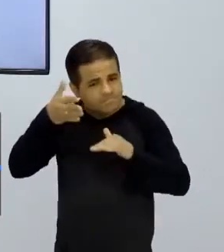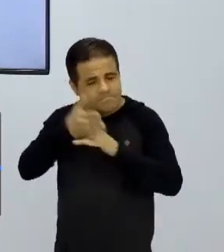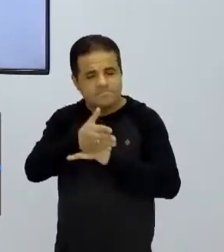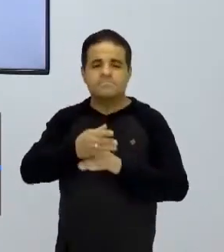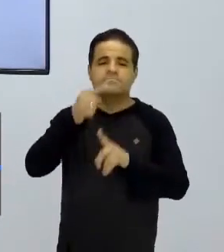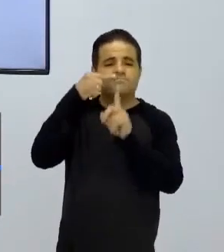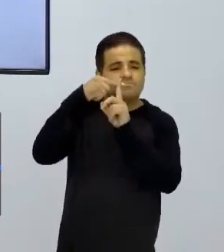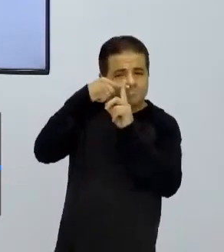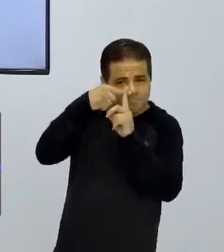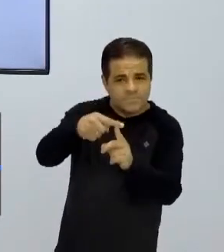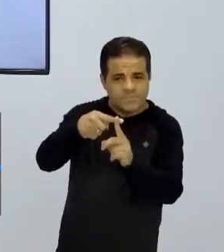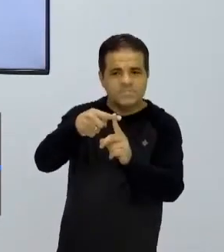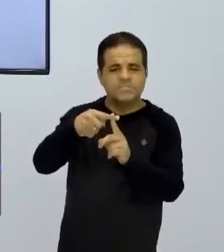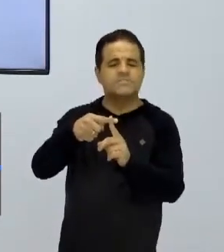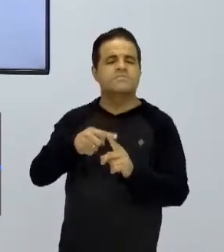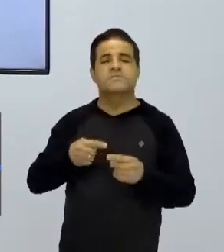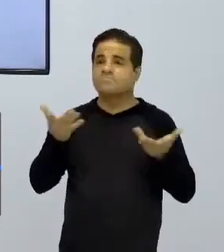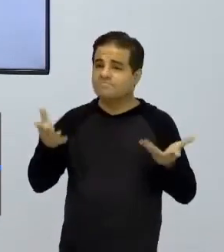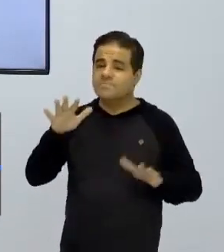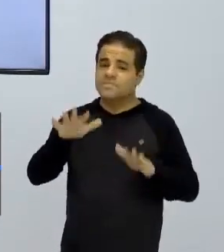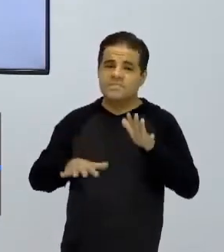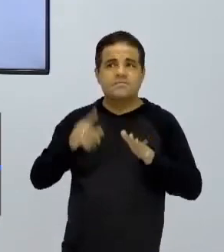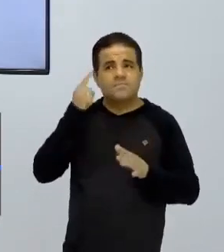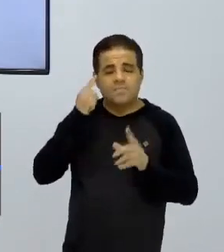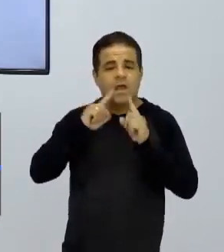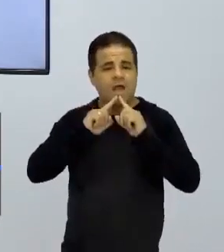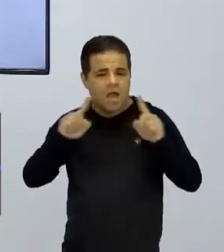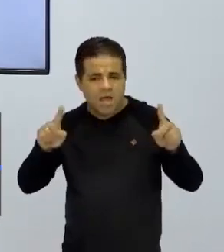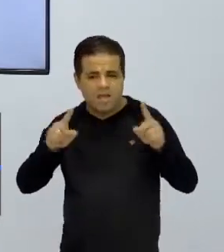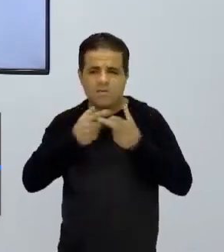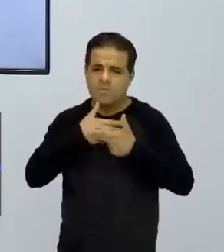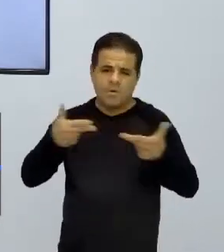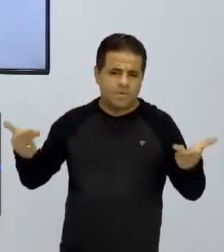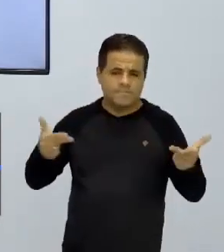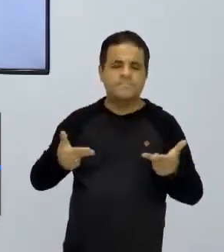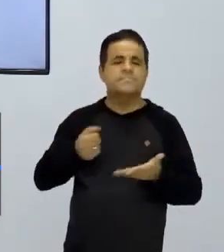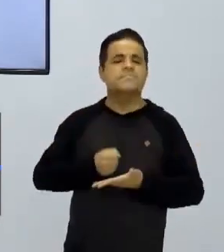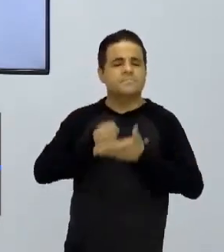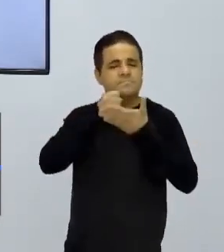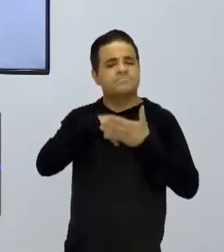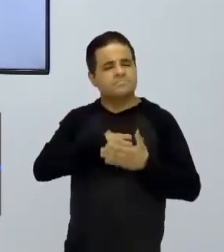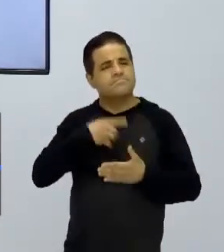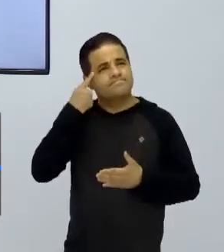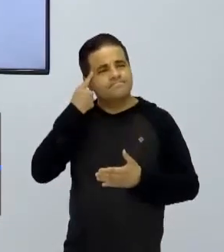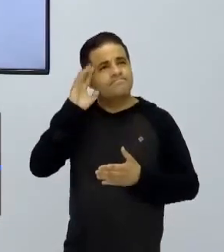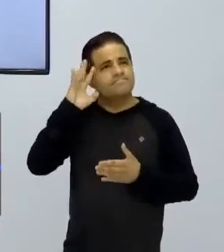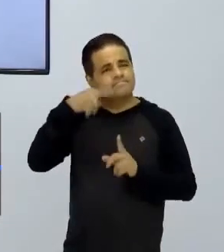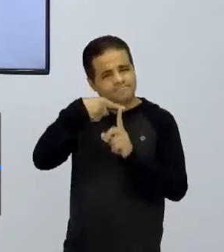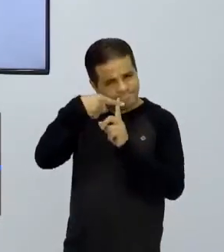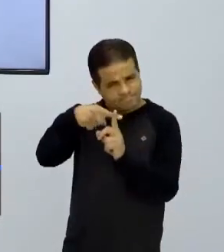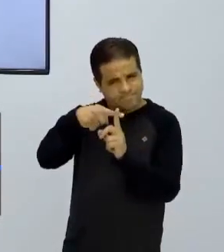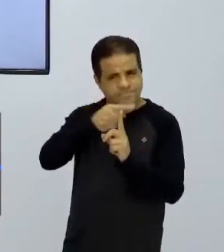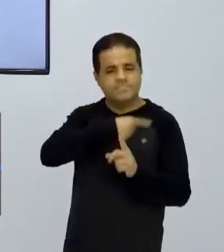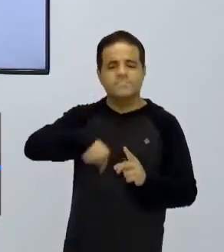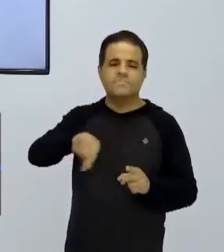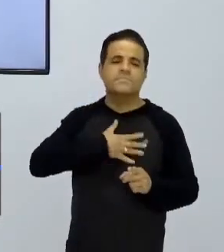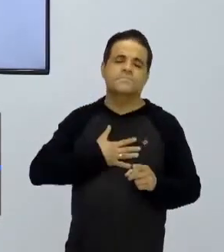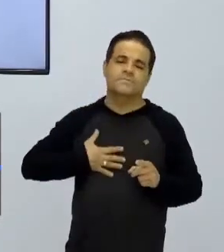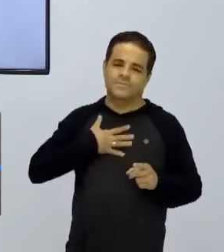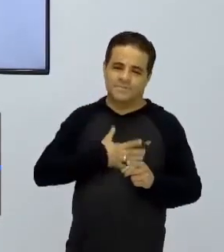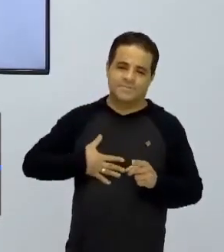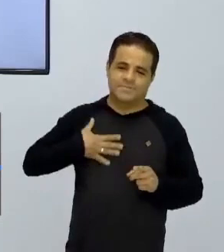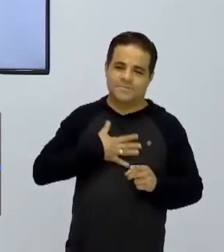forma positiva. Né? Então, e às vezes quando faz aí uma crítica, tal, a gente sempre leva para o lado positivo, mas a gente gosta muito